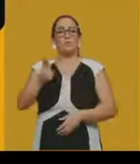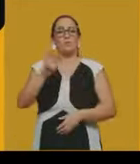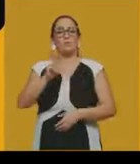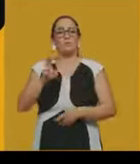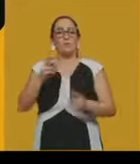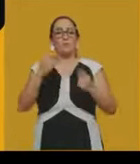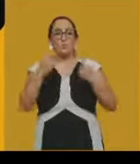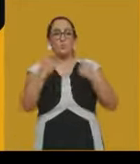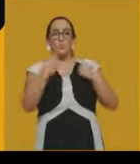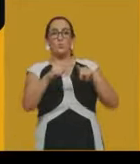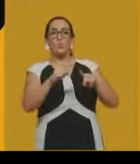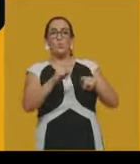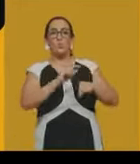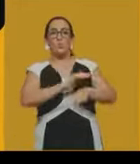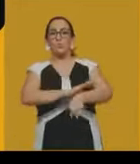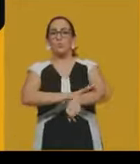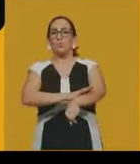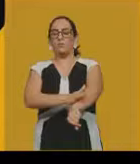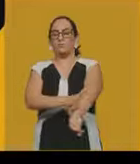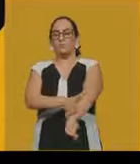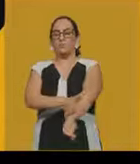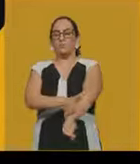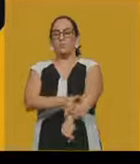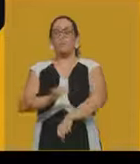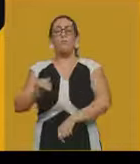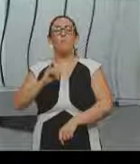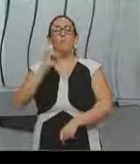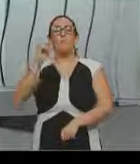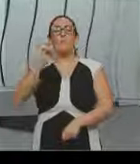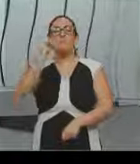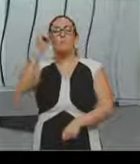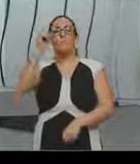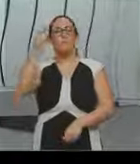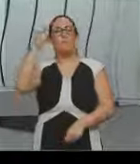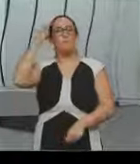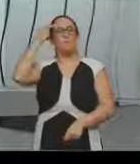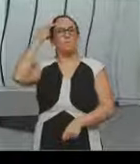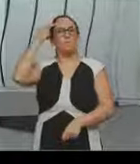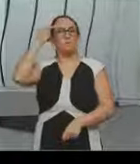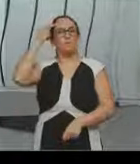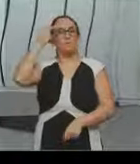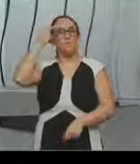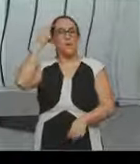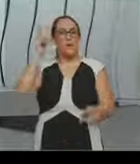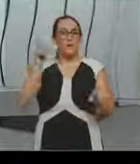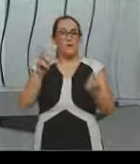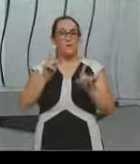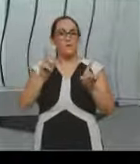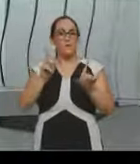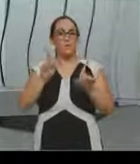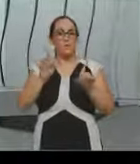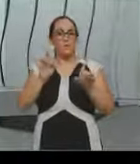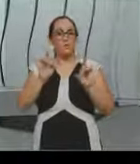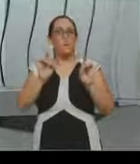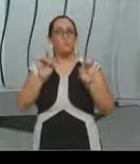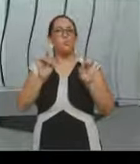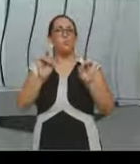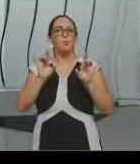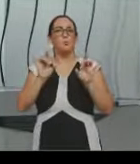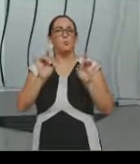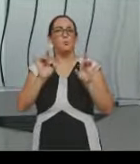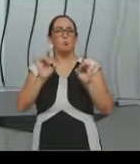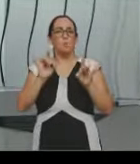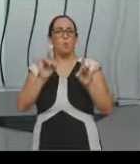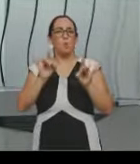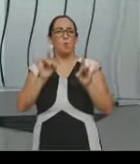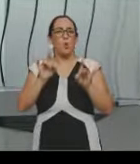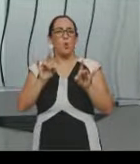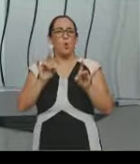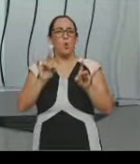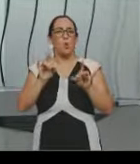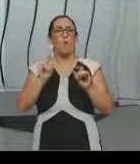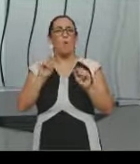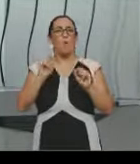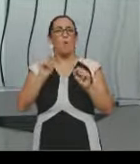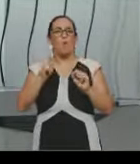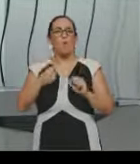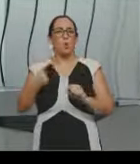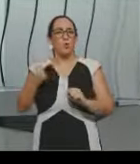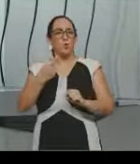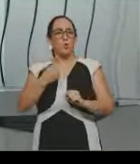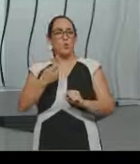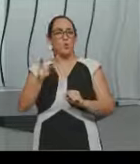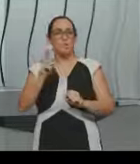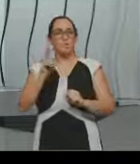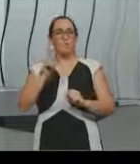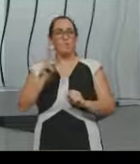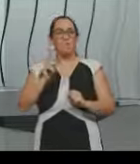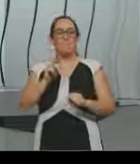racismo, né? É muito importante a gente pensar, gente, que não é suficiente a gente não ser racista, né? É muito importante que a gente